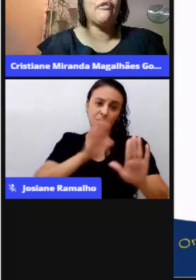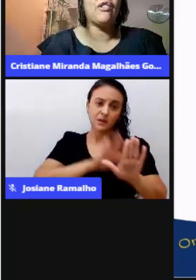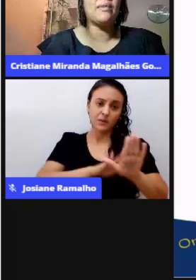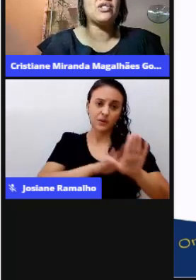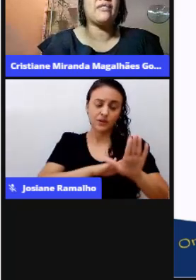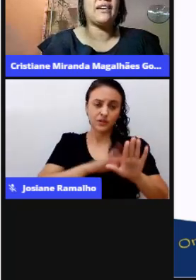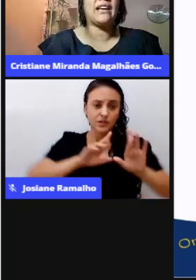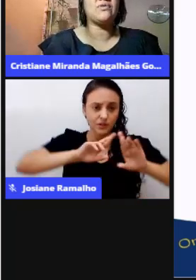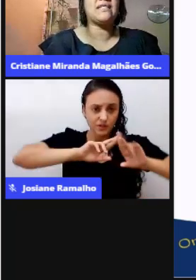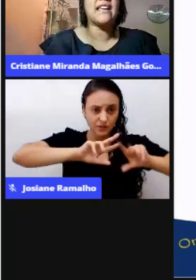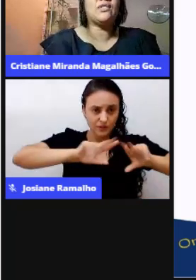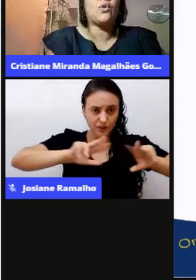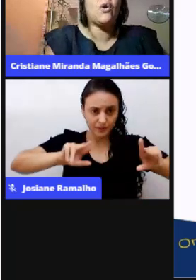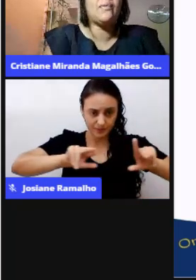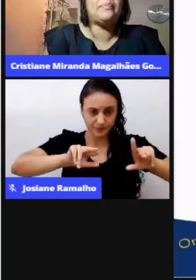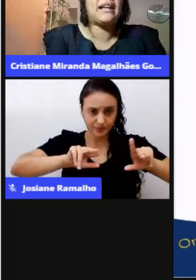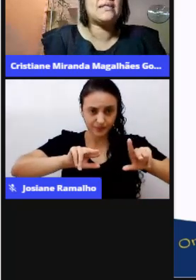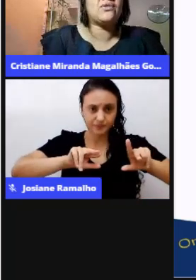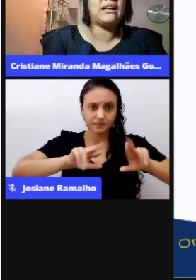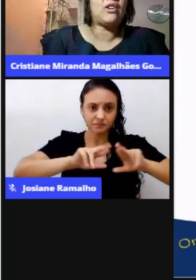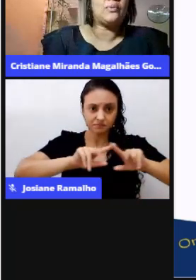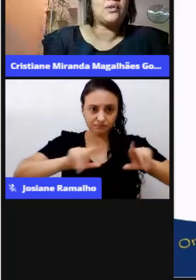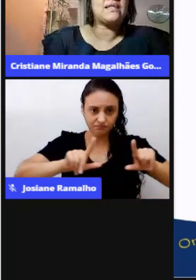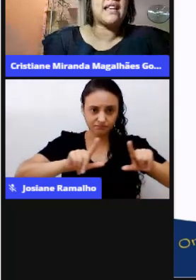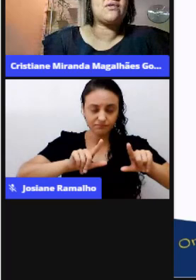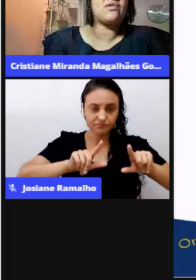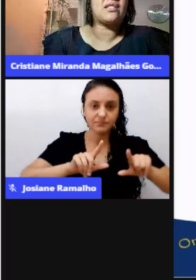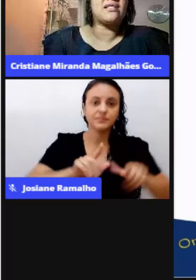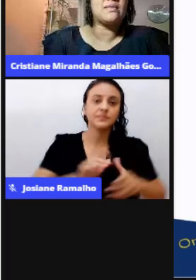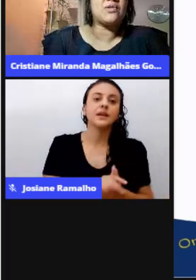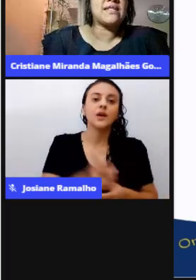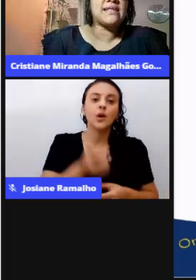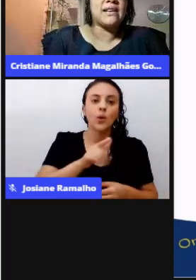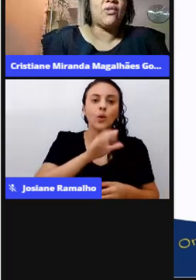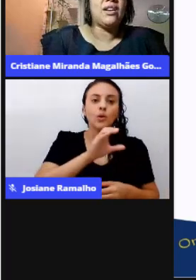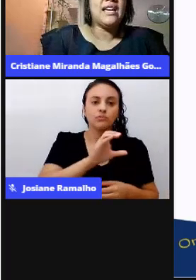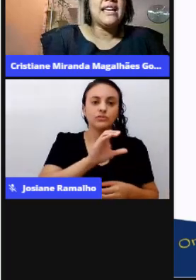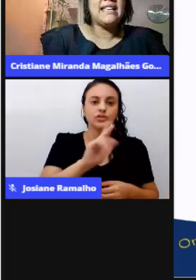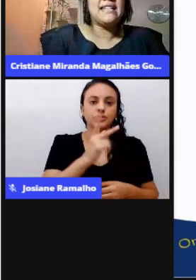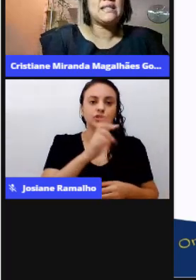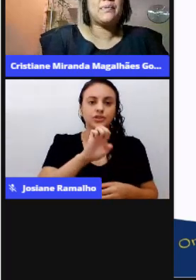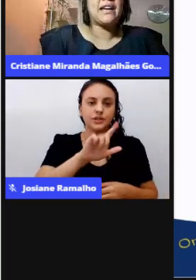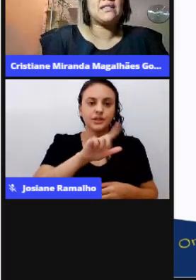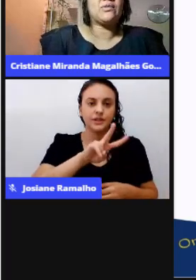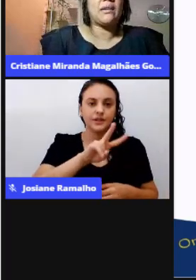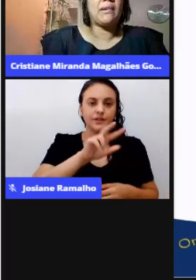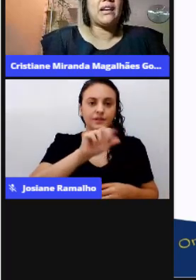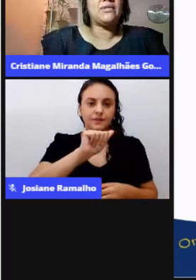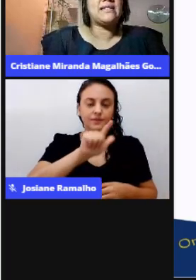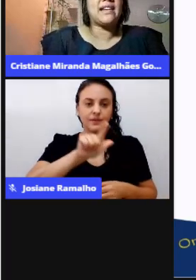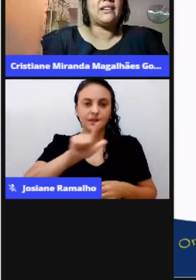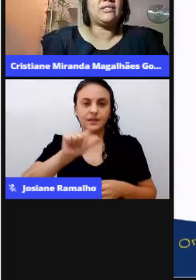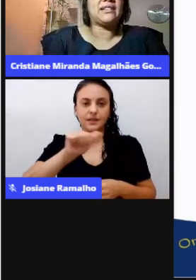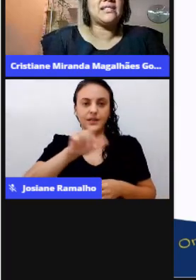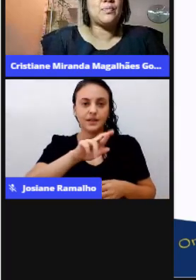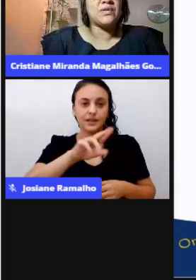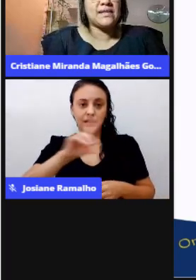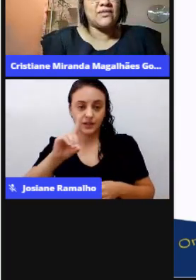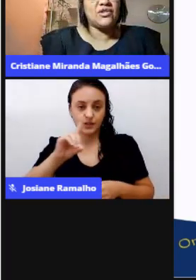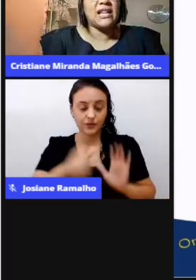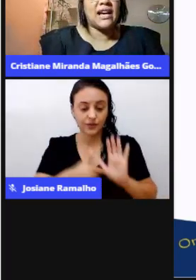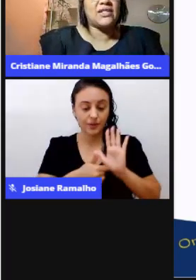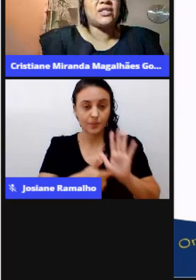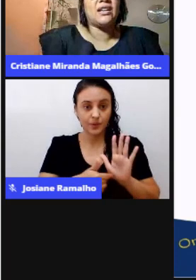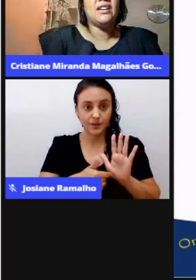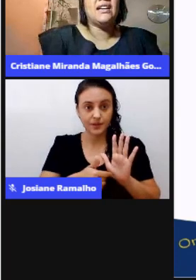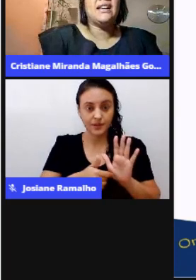construindo, conforme Chevalar, o centro operacional do processo de transposição e expressa o trabalho externo da